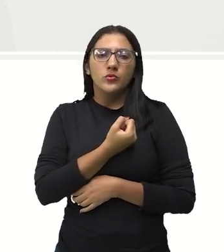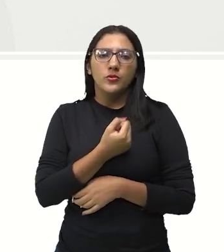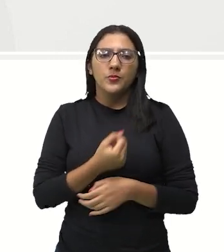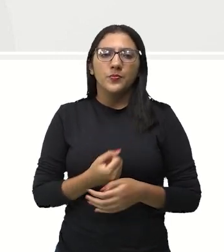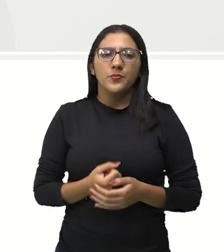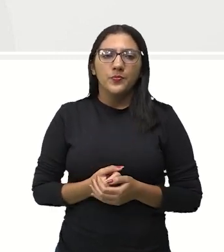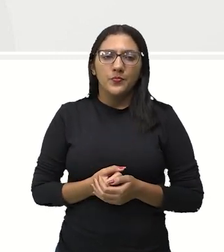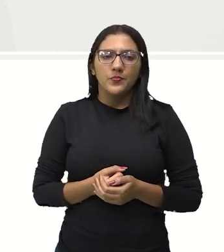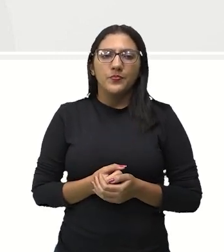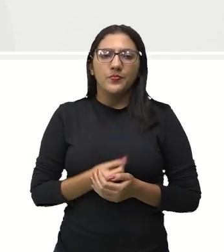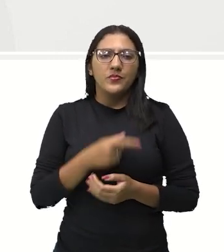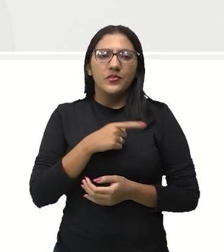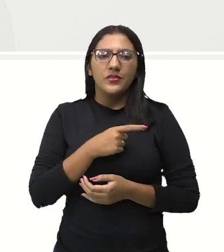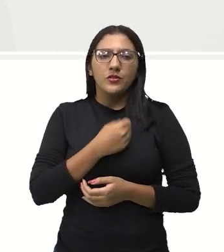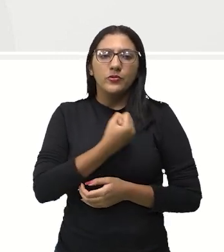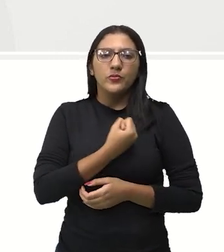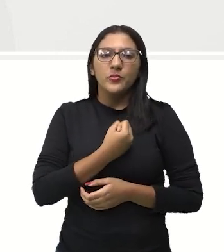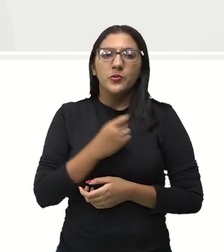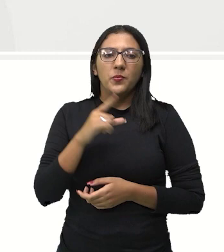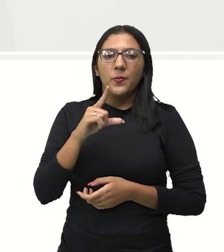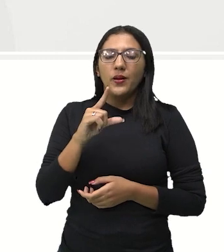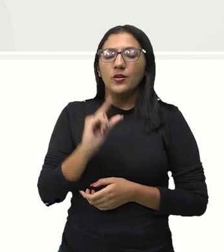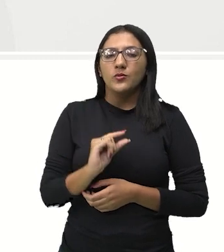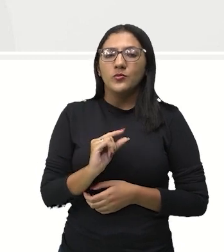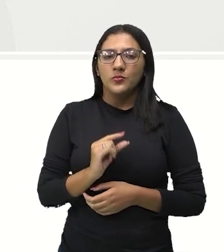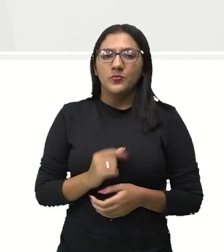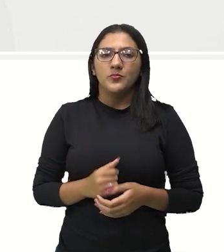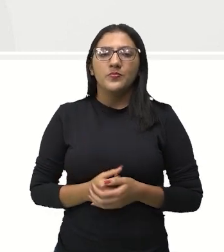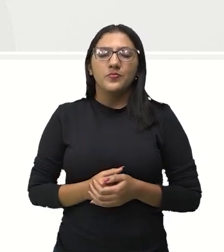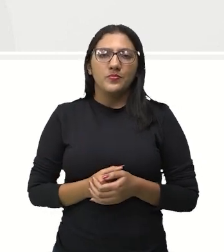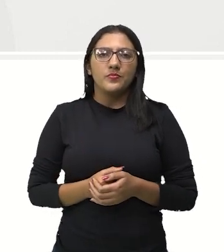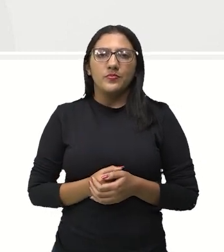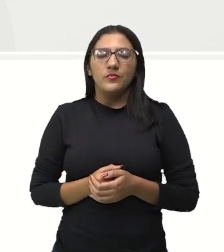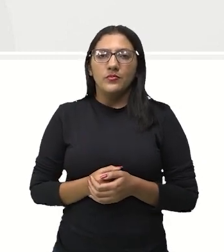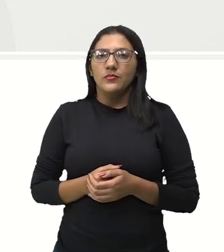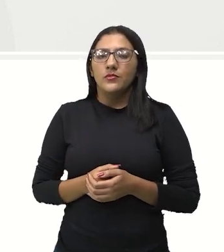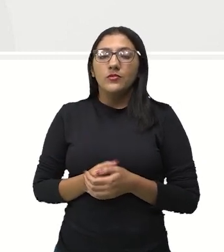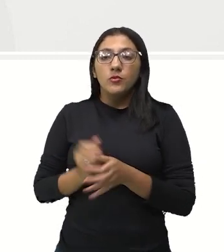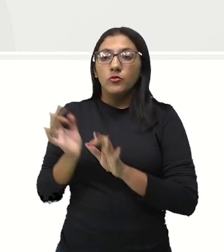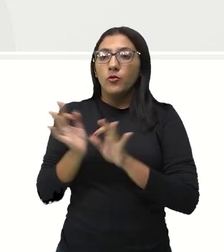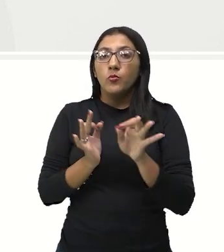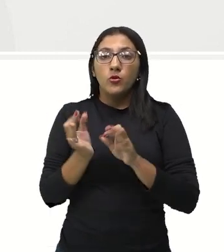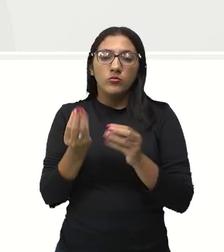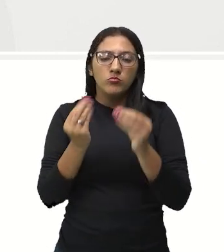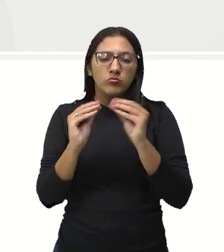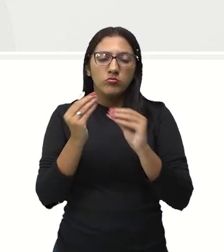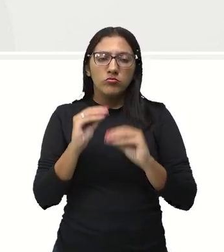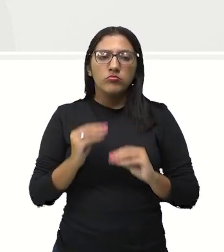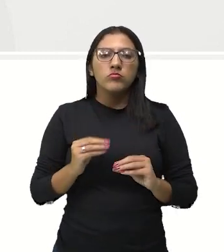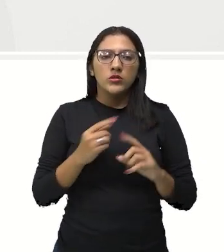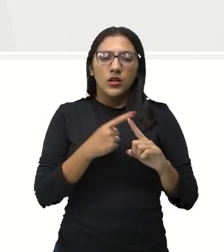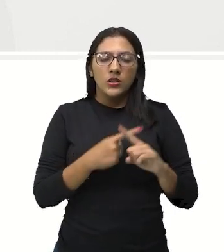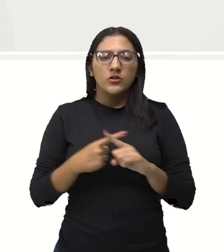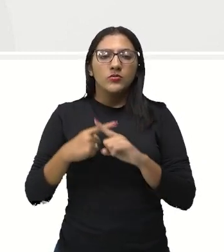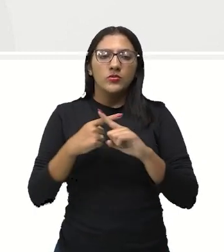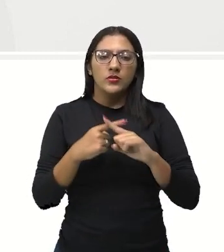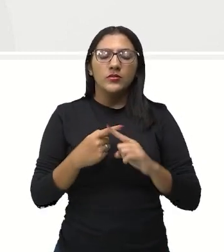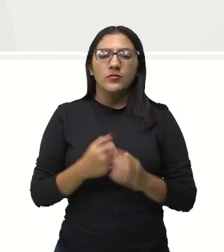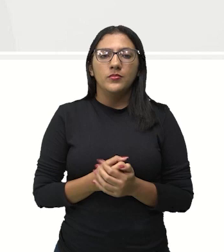e vamos determinar aí, ó. Vamos calcular aqui, ó, o MMC entre os números 6